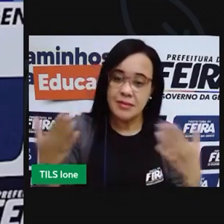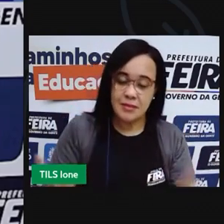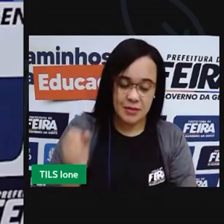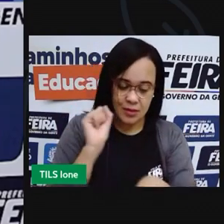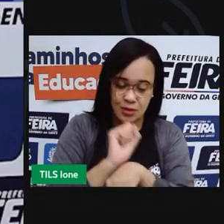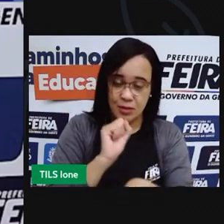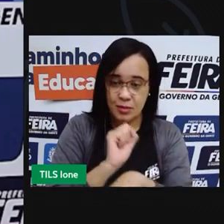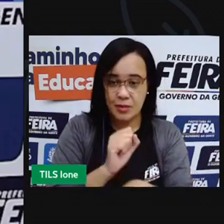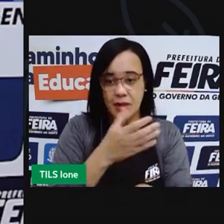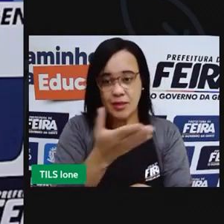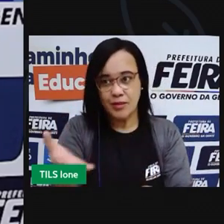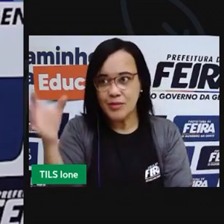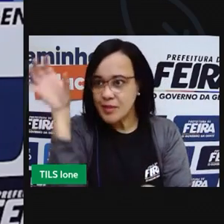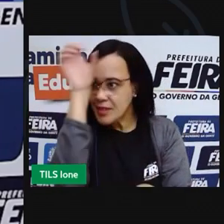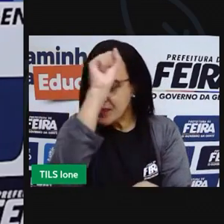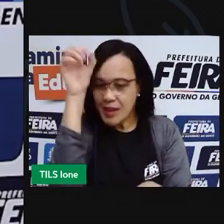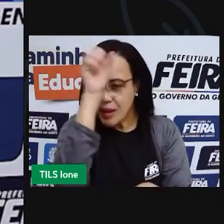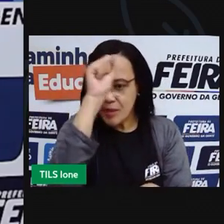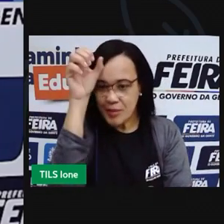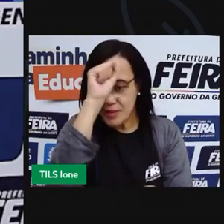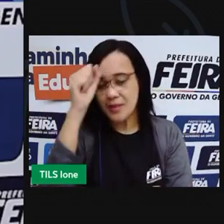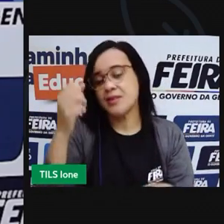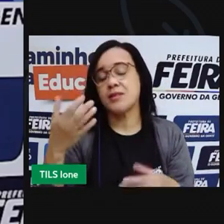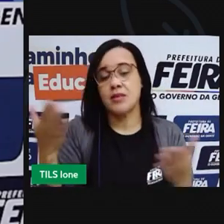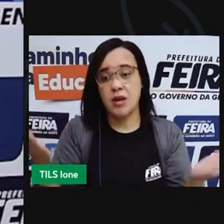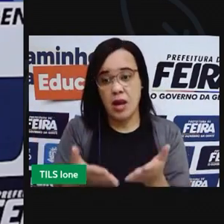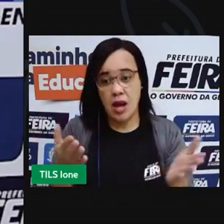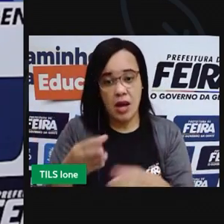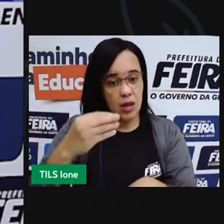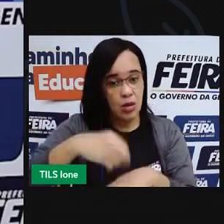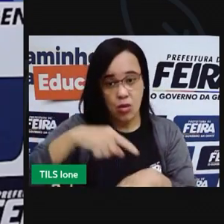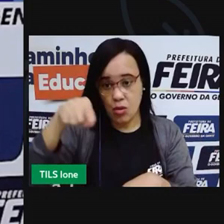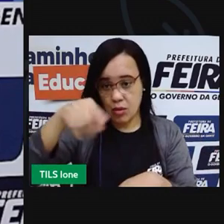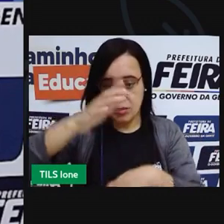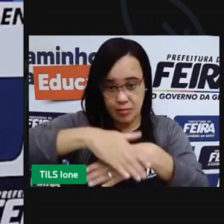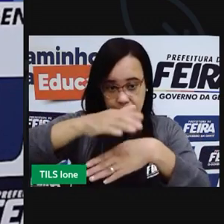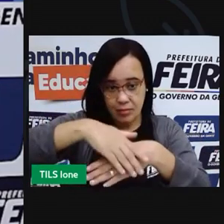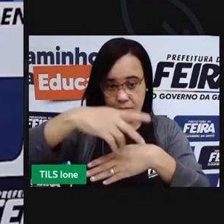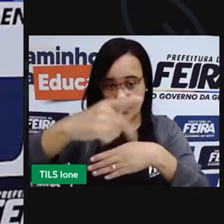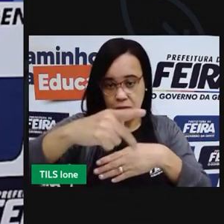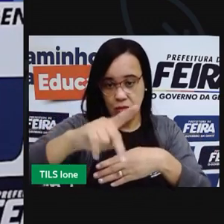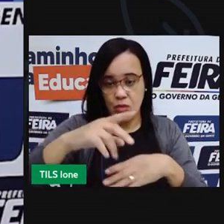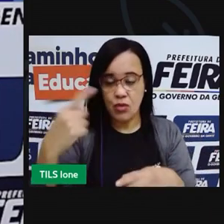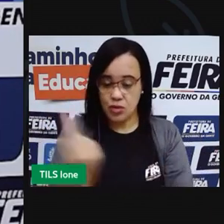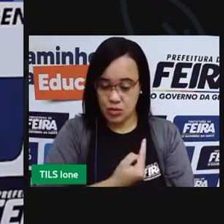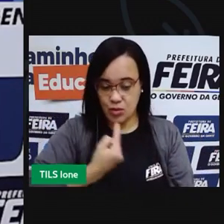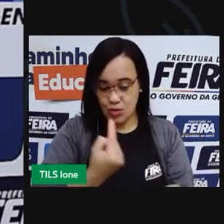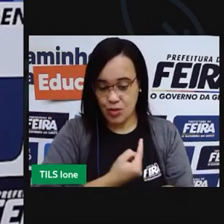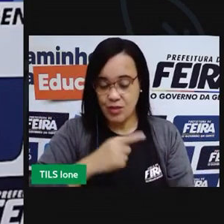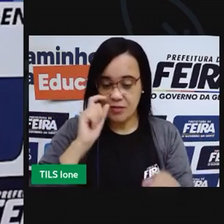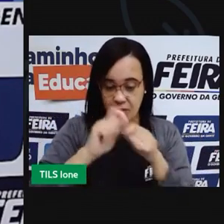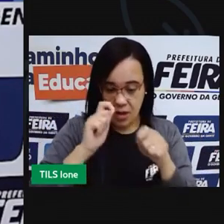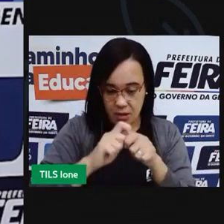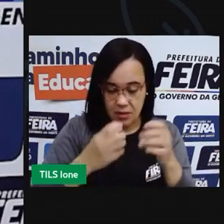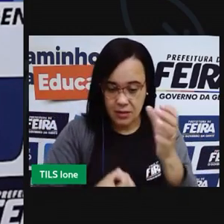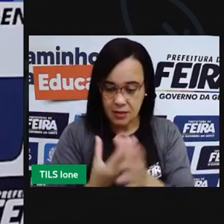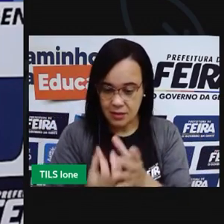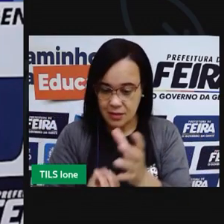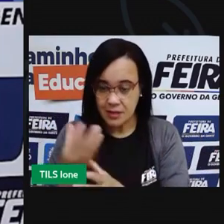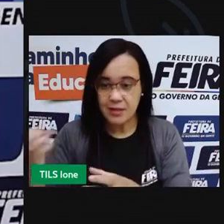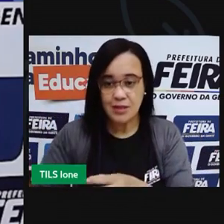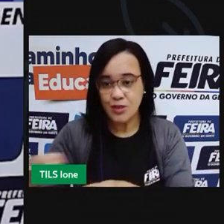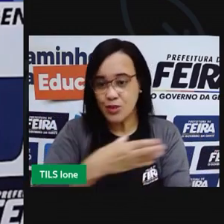aí com conhecimento para produzir a sua própria releitura da história dos Três Porquinhos, tá certo? Já